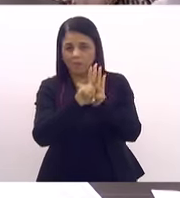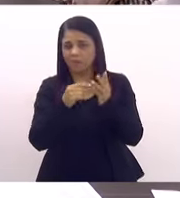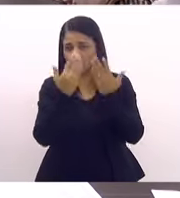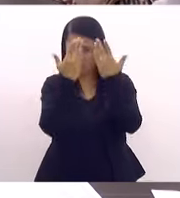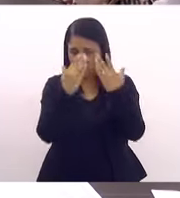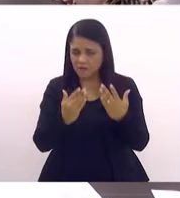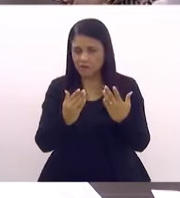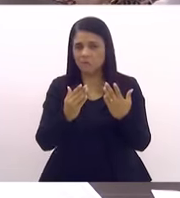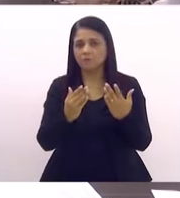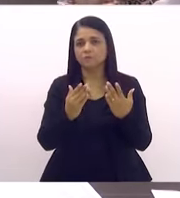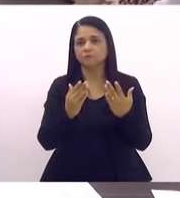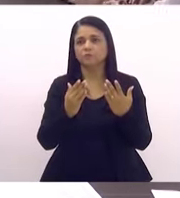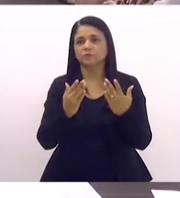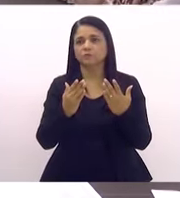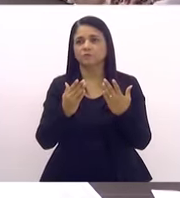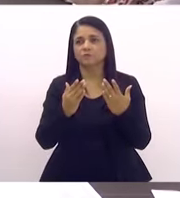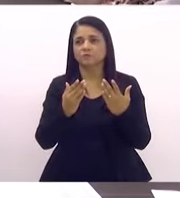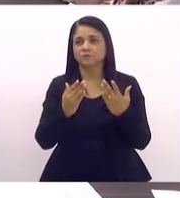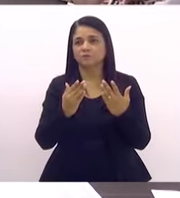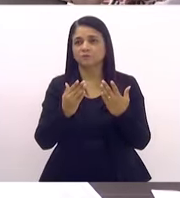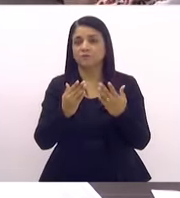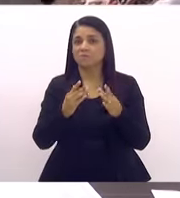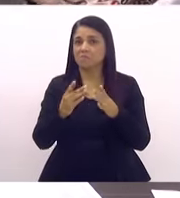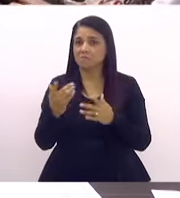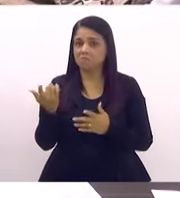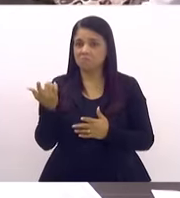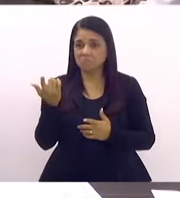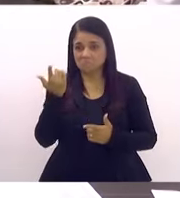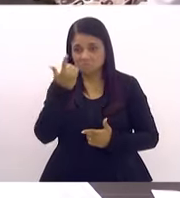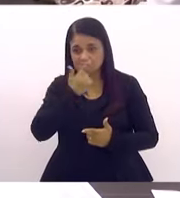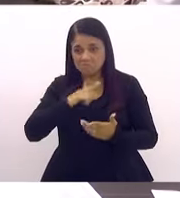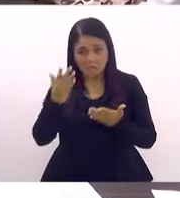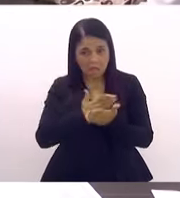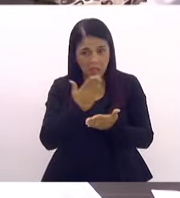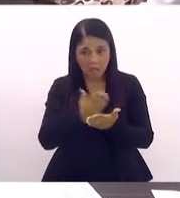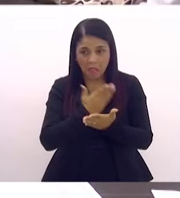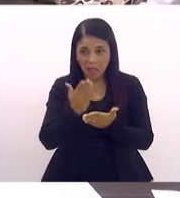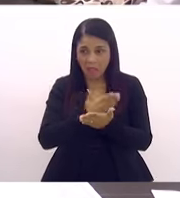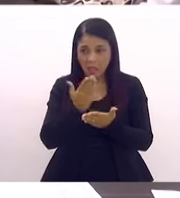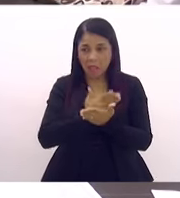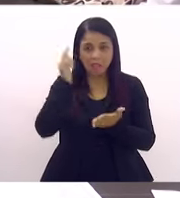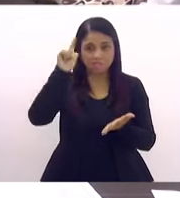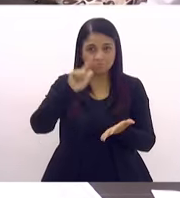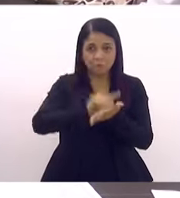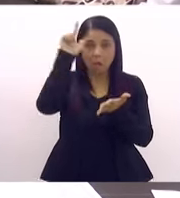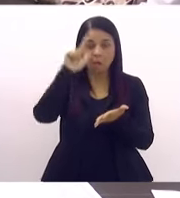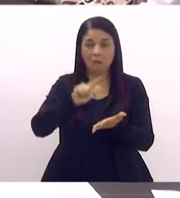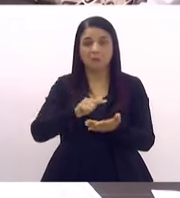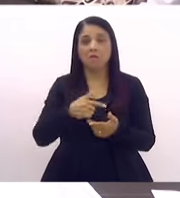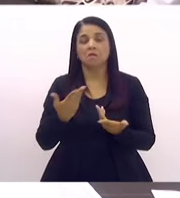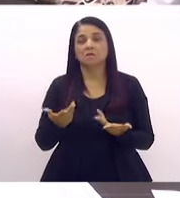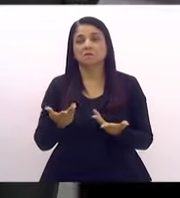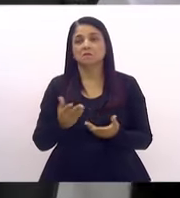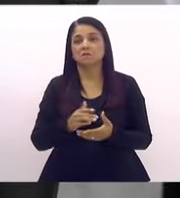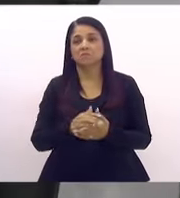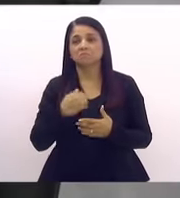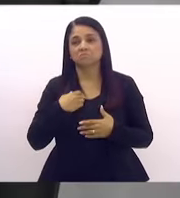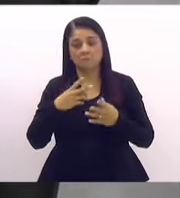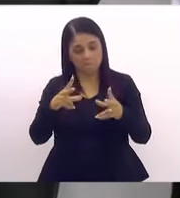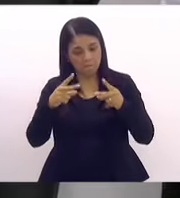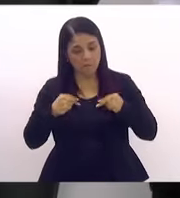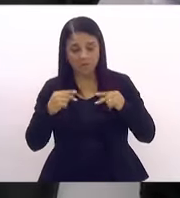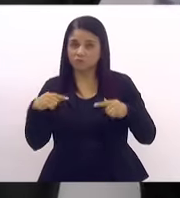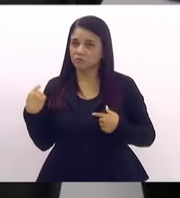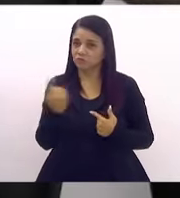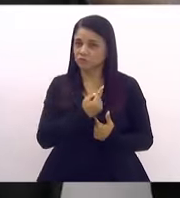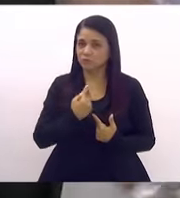avaliamos durante esse período. Já pode ir para o Guinness? Recorde histórico na Assembleia Legislativa. Então, competência e mérito de todos